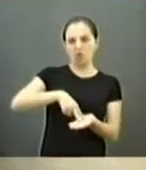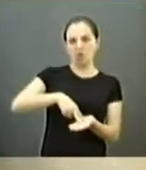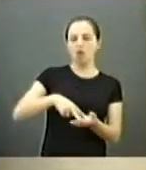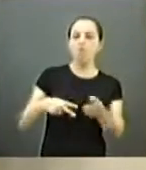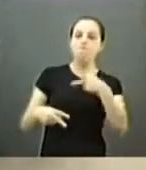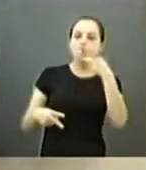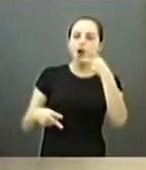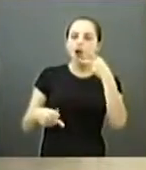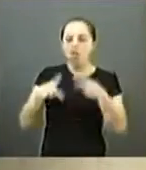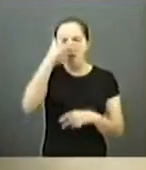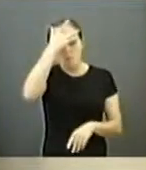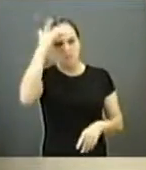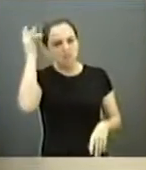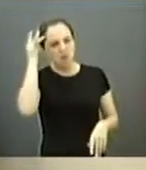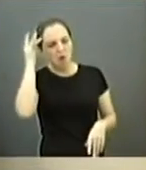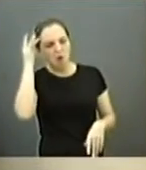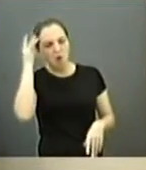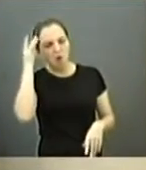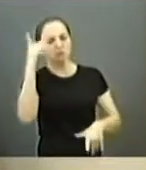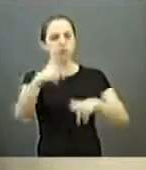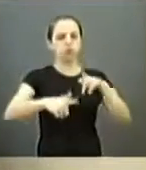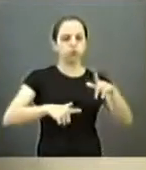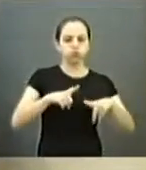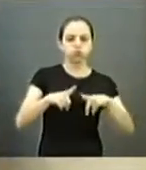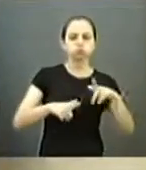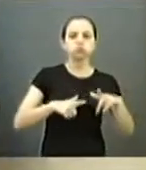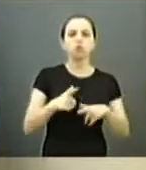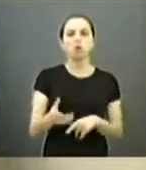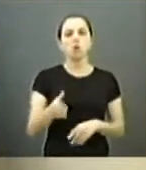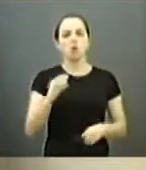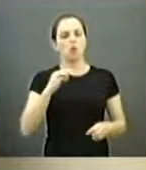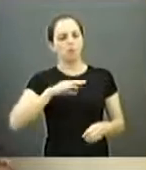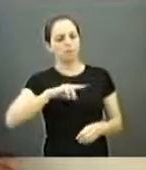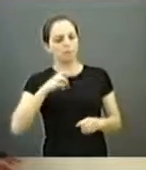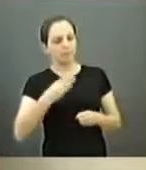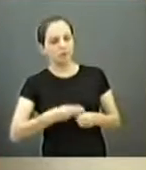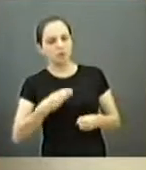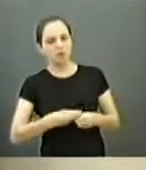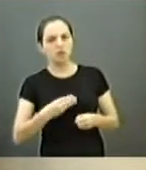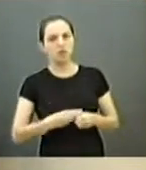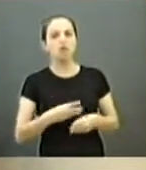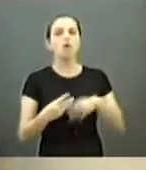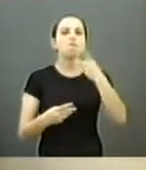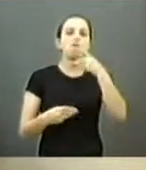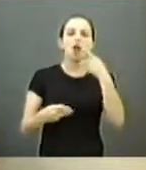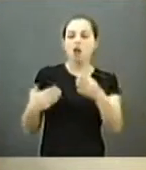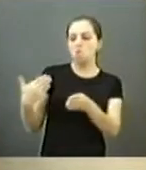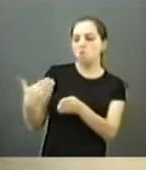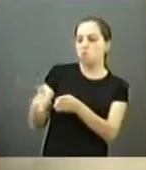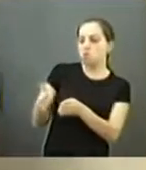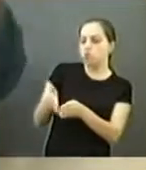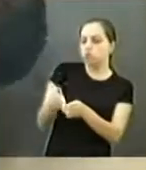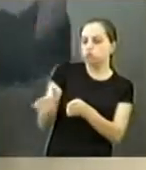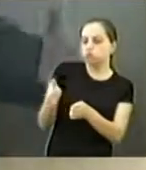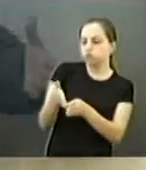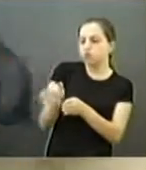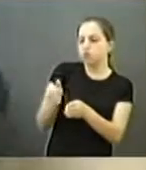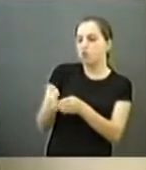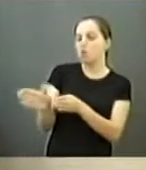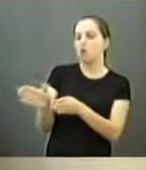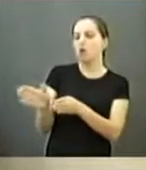pessoas, funcionários de carreira, profissionais, falar que eles desviaram verbas, que a denúncia